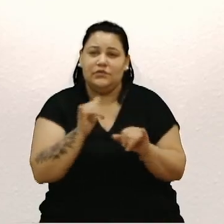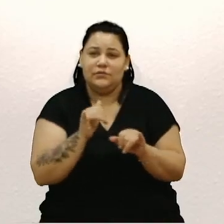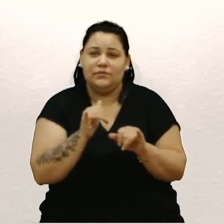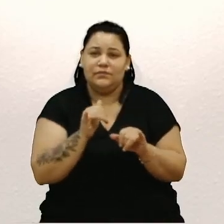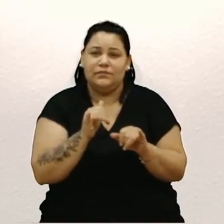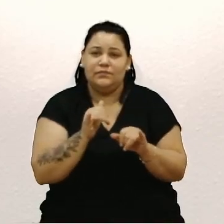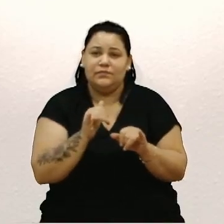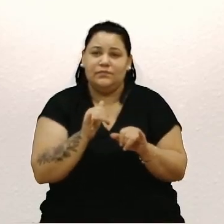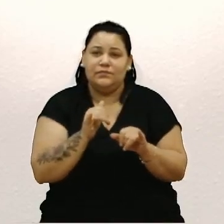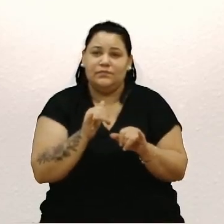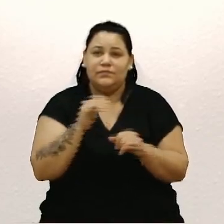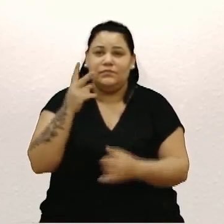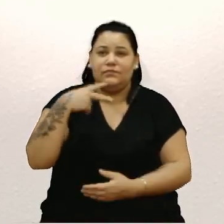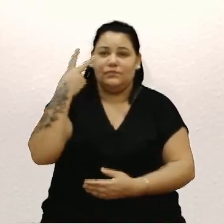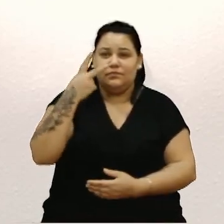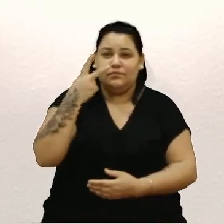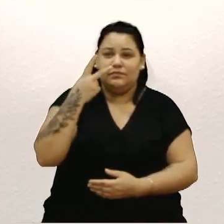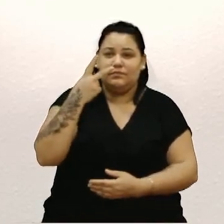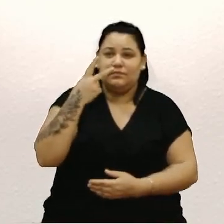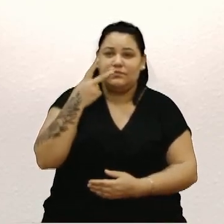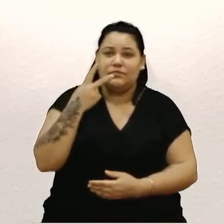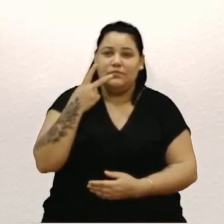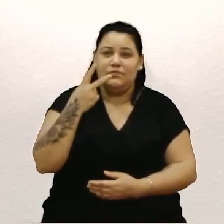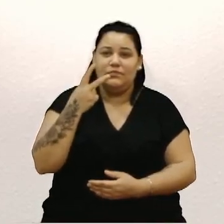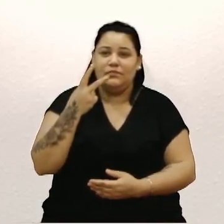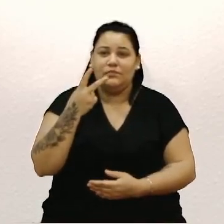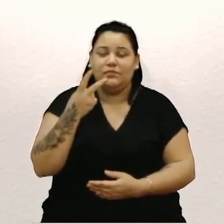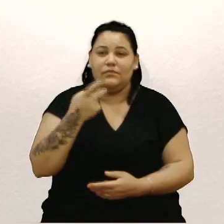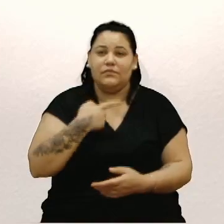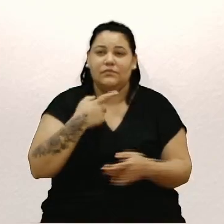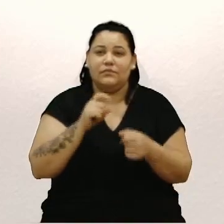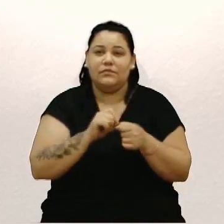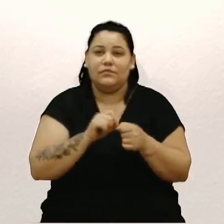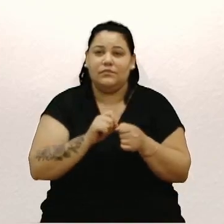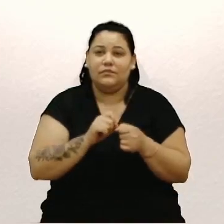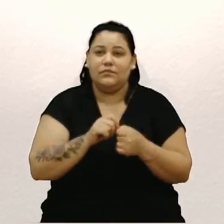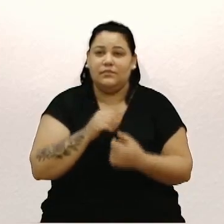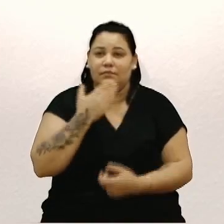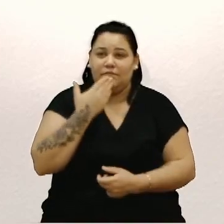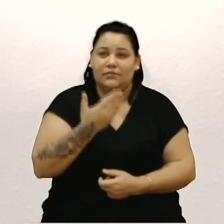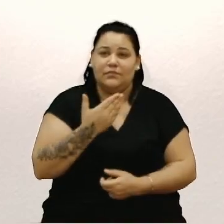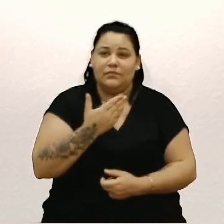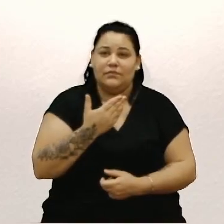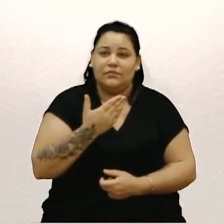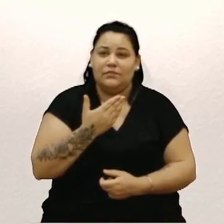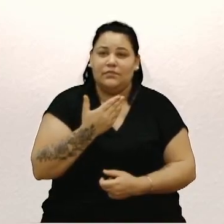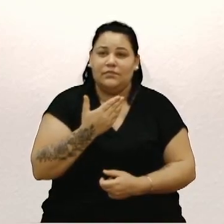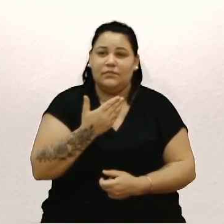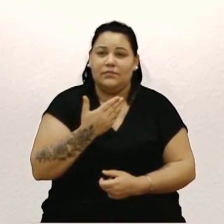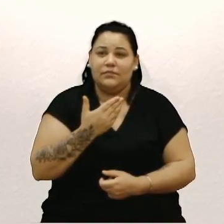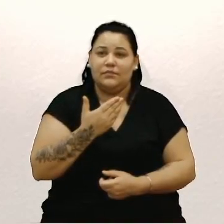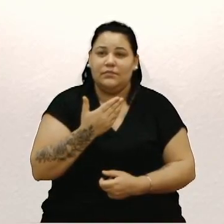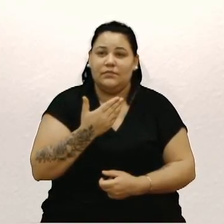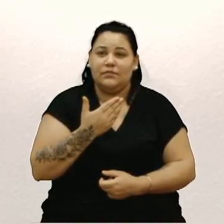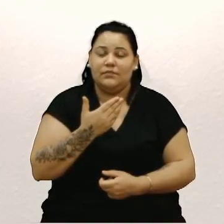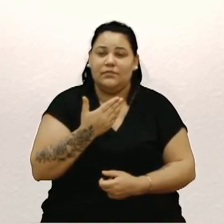né, vereador Ueza? Até por isso o senhor fez esse pedido. Mas eu vou bater sempre na mesma tecla